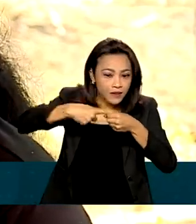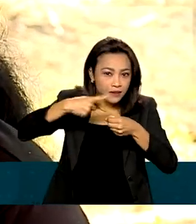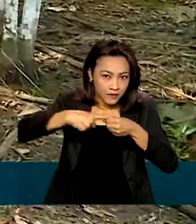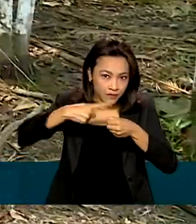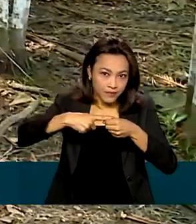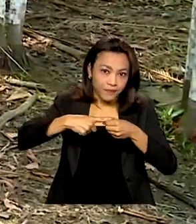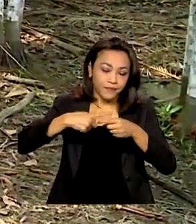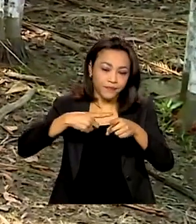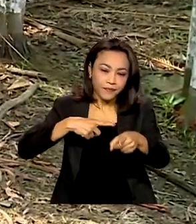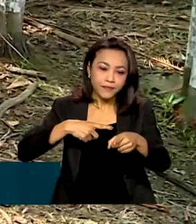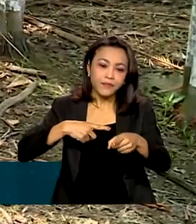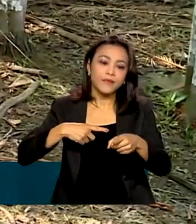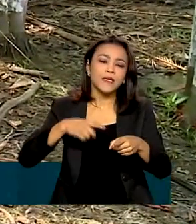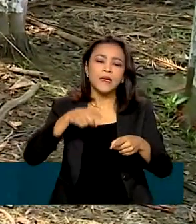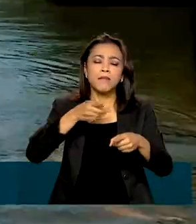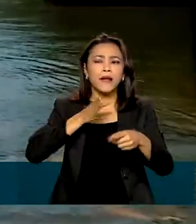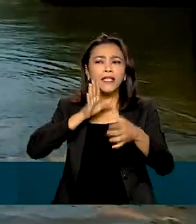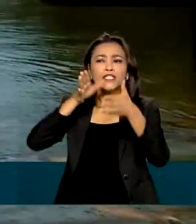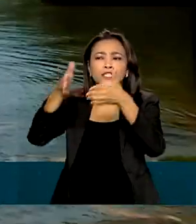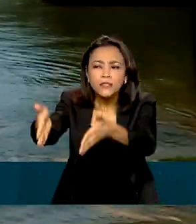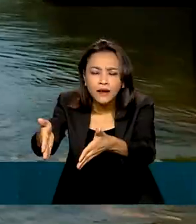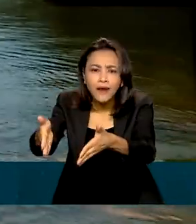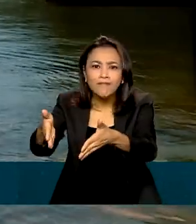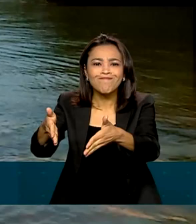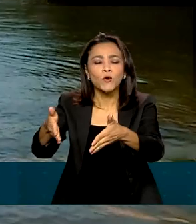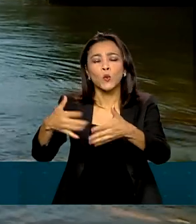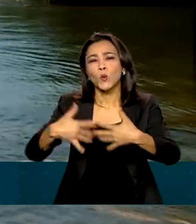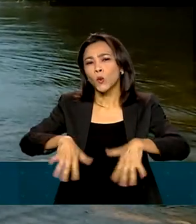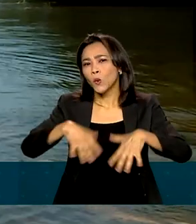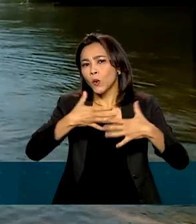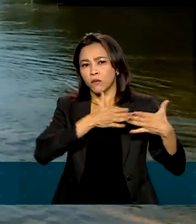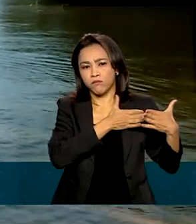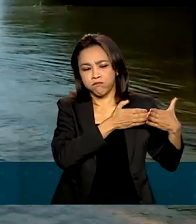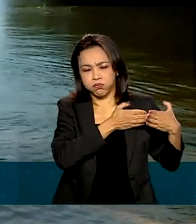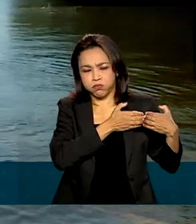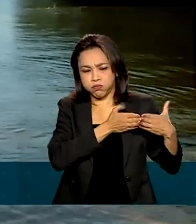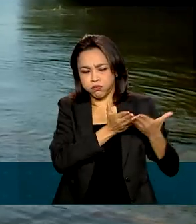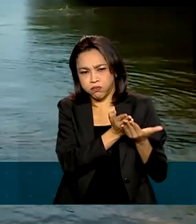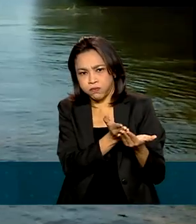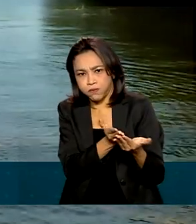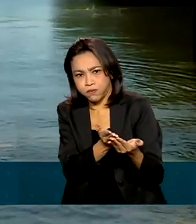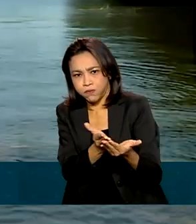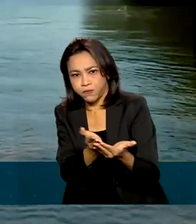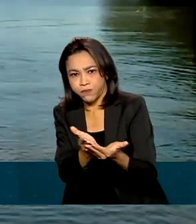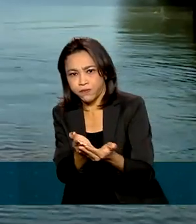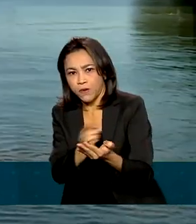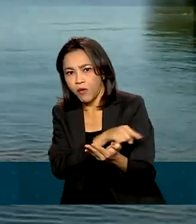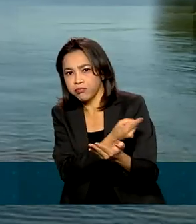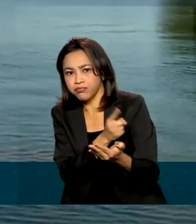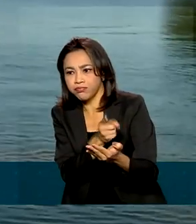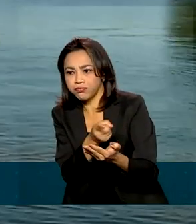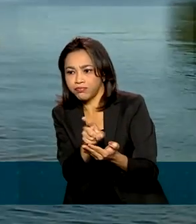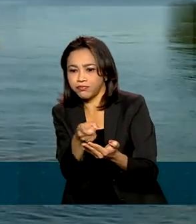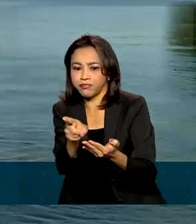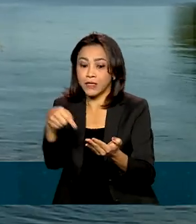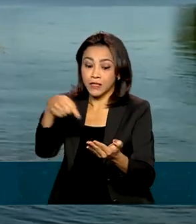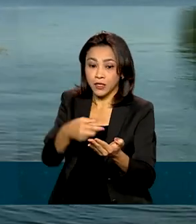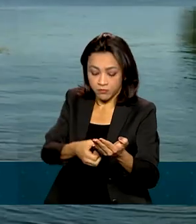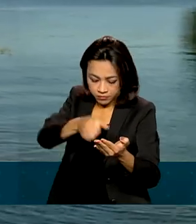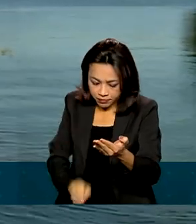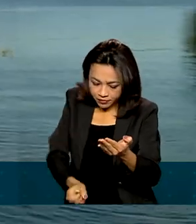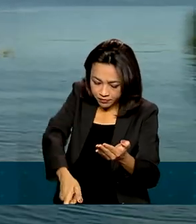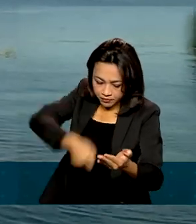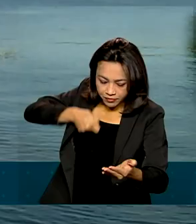caravana para chegar até lá é preciso atravessar o Rio Tarumã com uma barco de motor muito